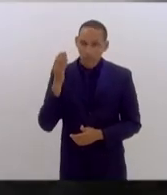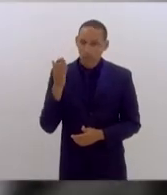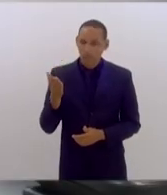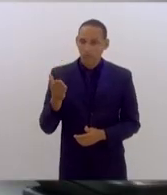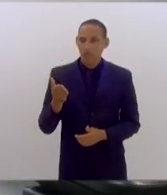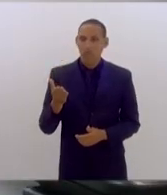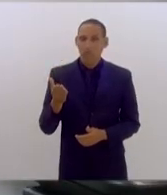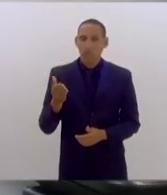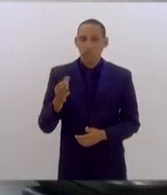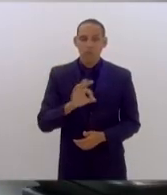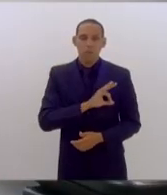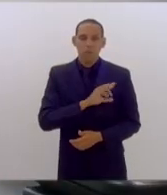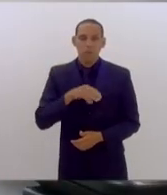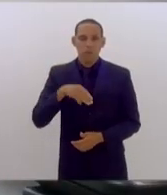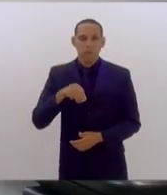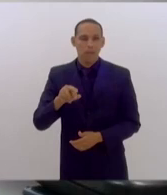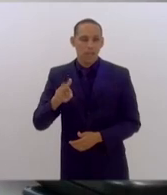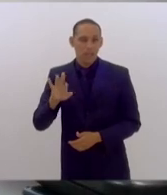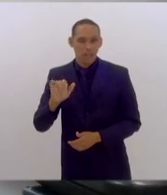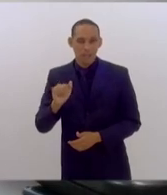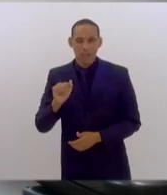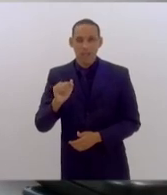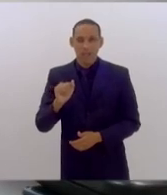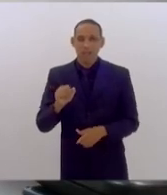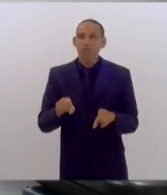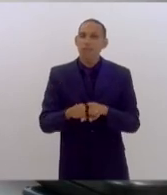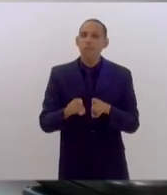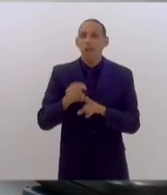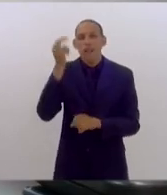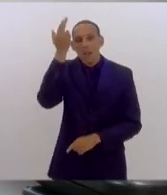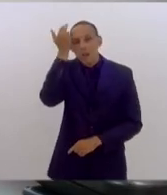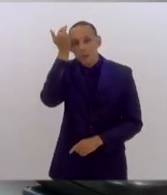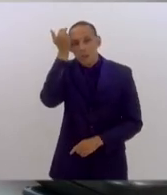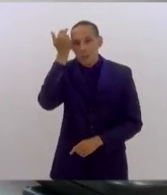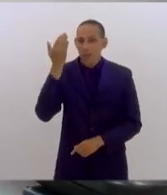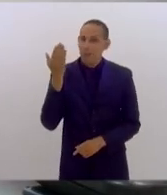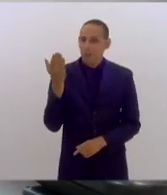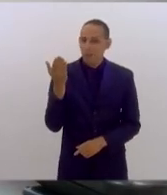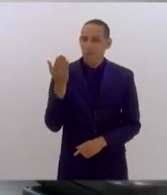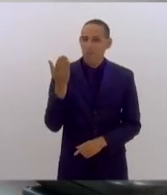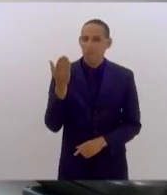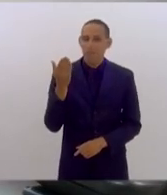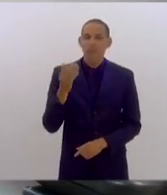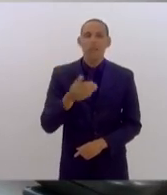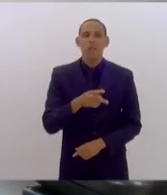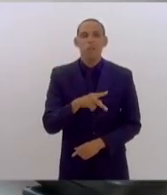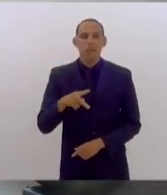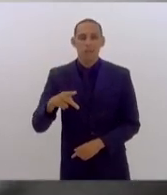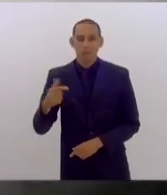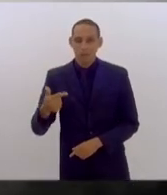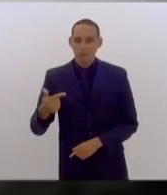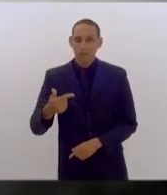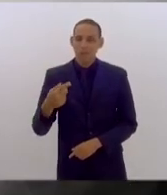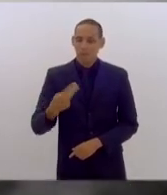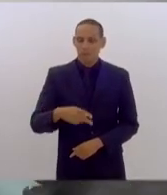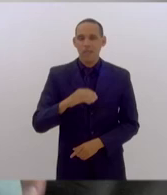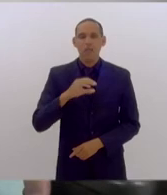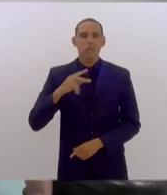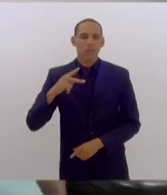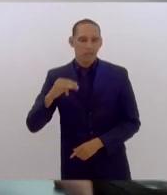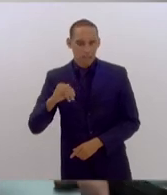e Martha Rocha que presente né e o deputado Eliomar Coelho vice-presidente desta